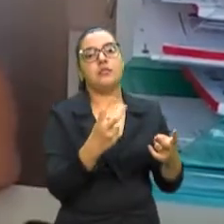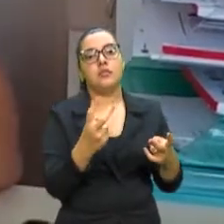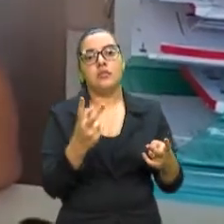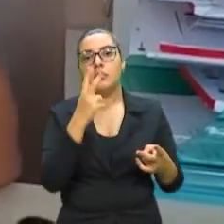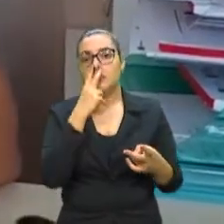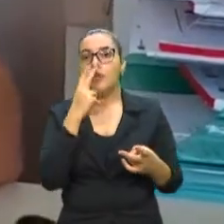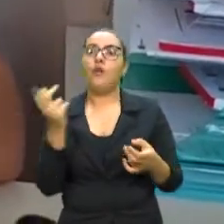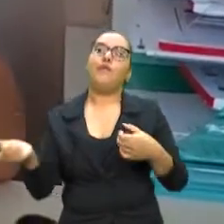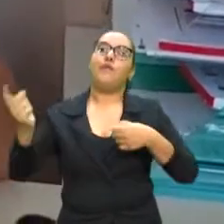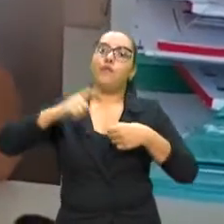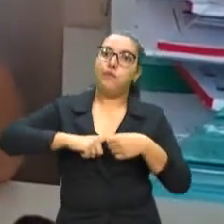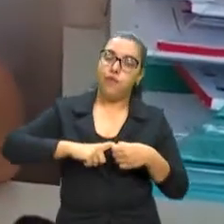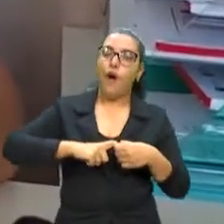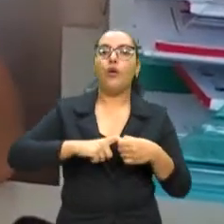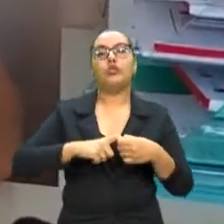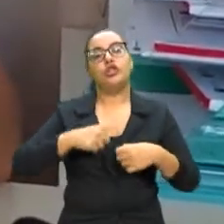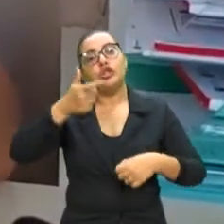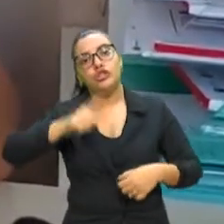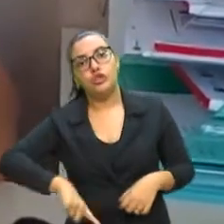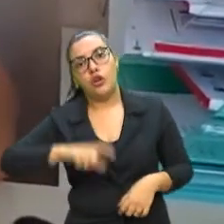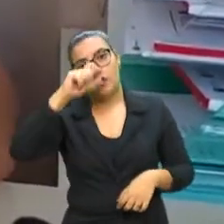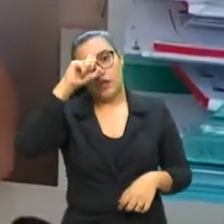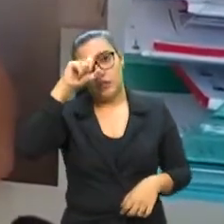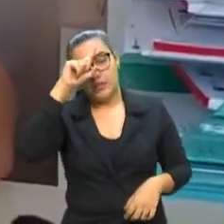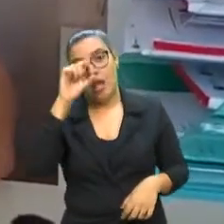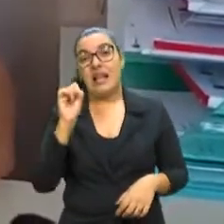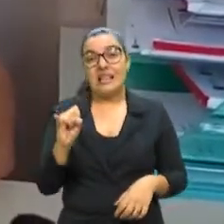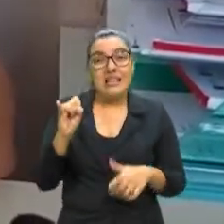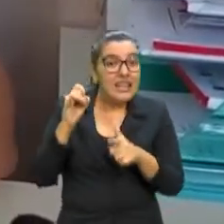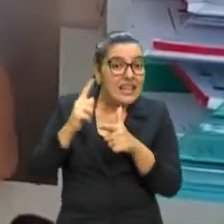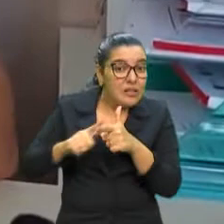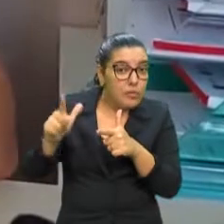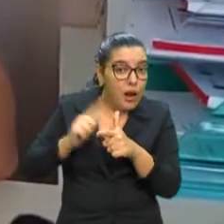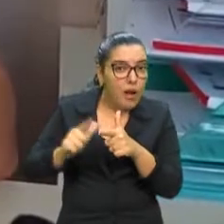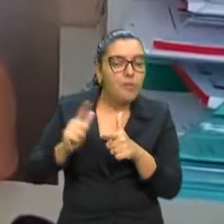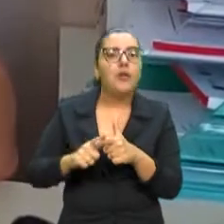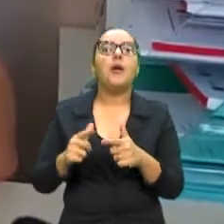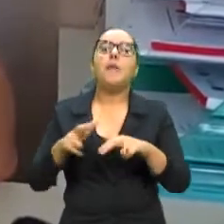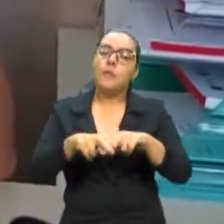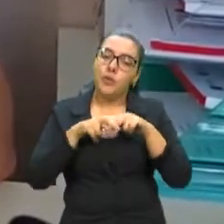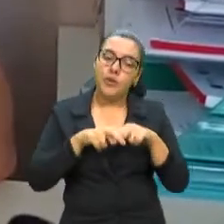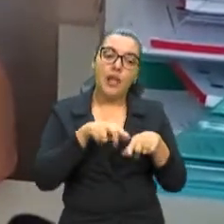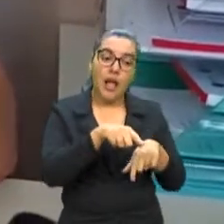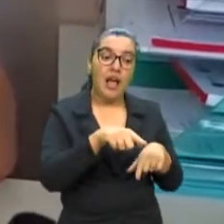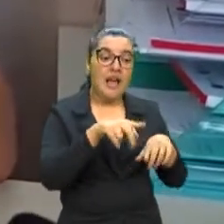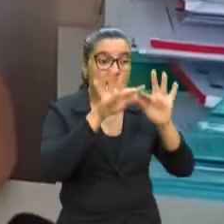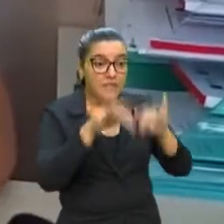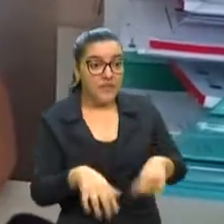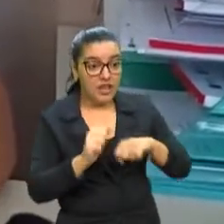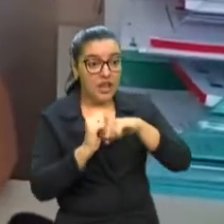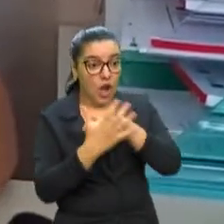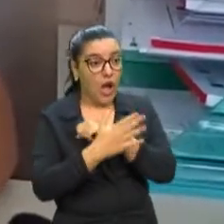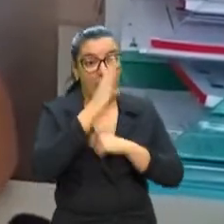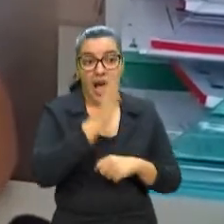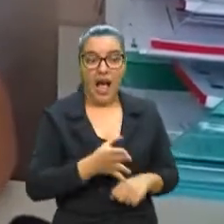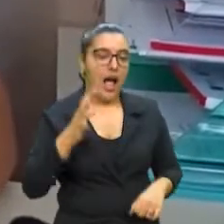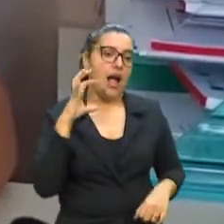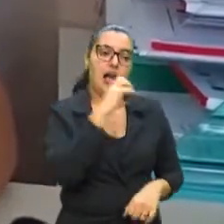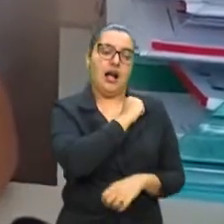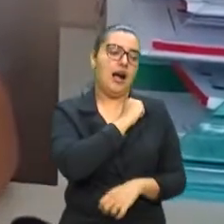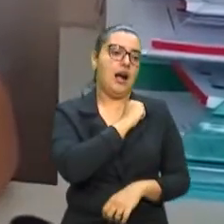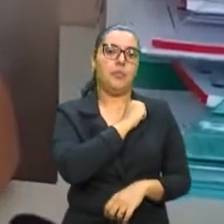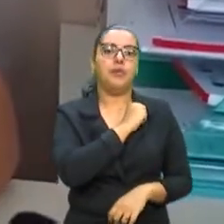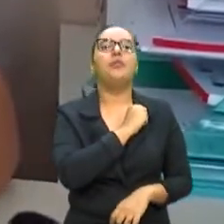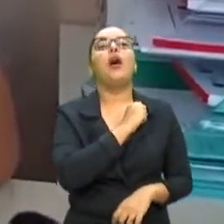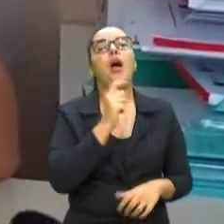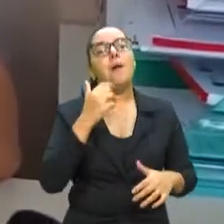reinternando por complicações se a gente não atuar logo no pós-Covid imediato. Não adianta a gente reabilitar com 6, 7,